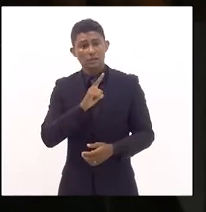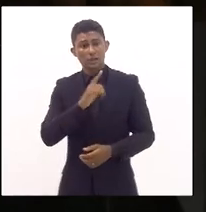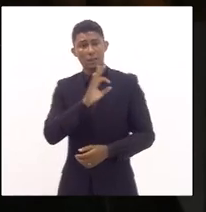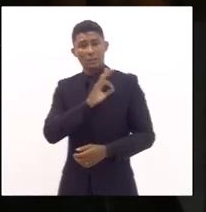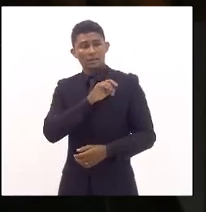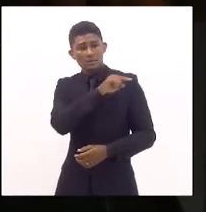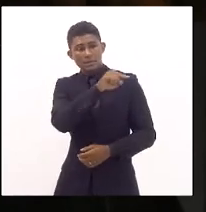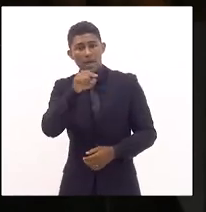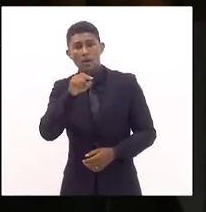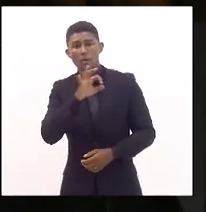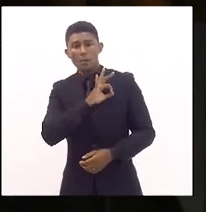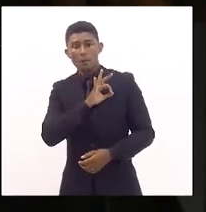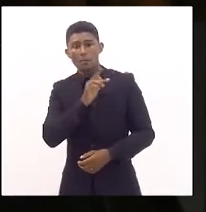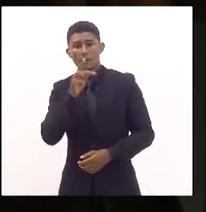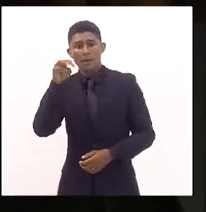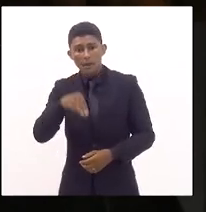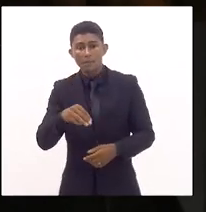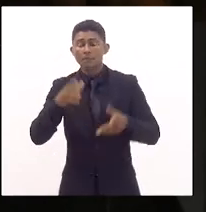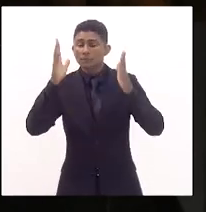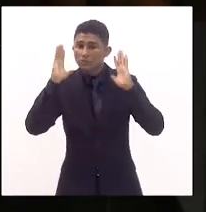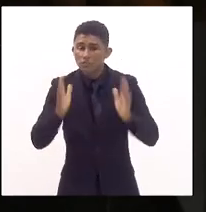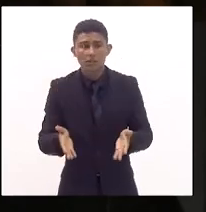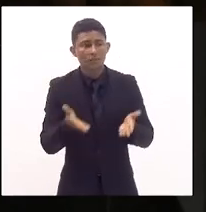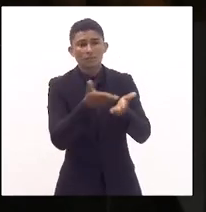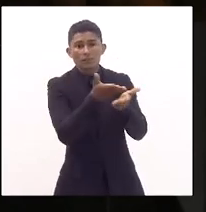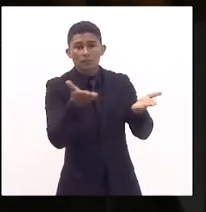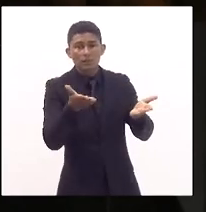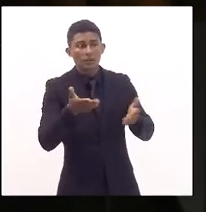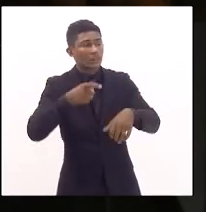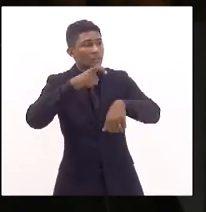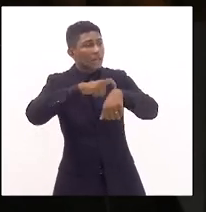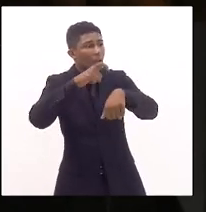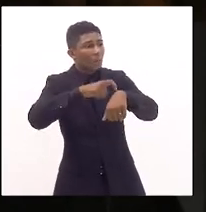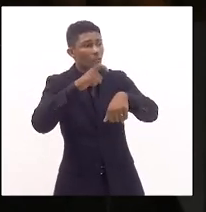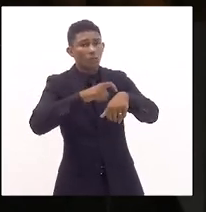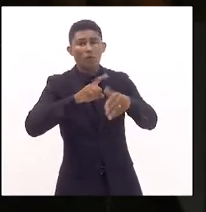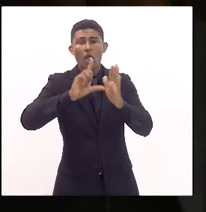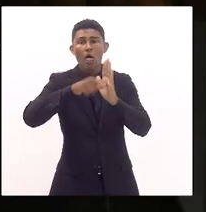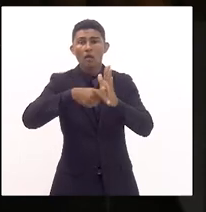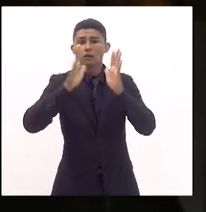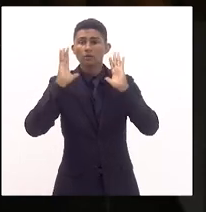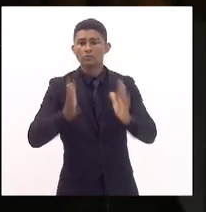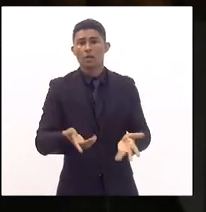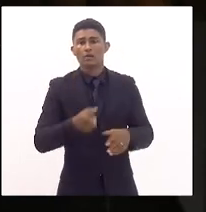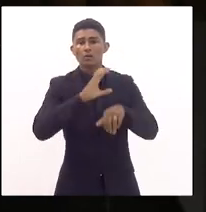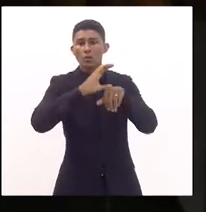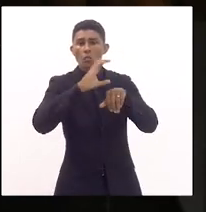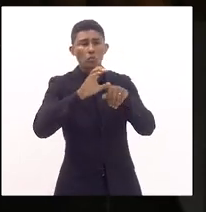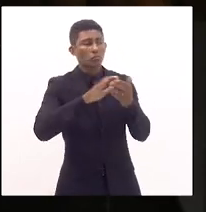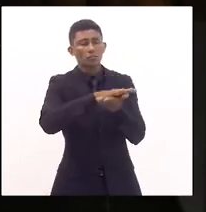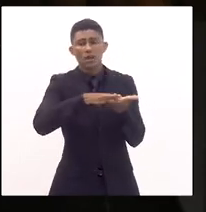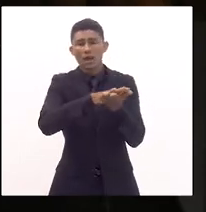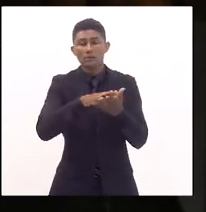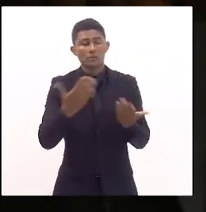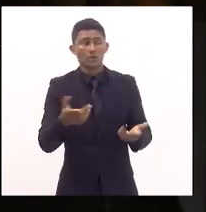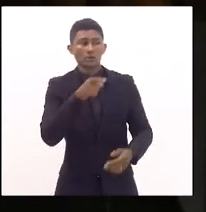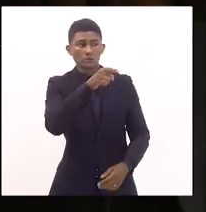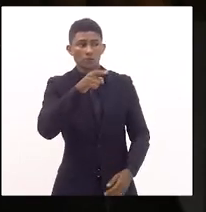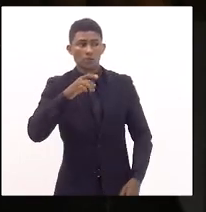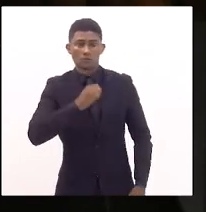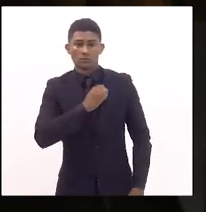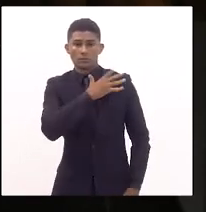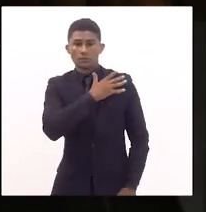policiais militares que já passaram do tempo de estar realizando esse curso. Então, Coronel Henrique, está